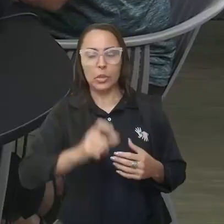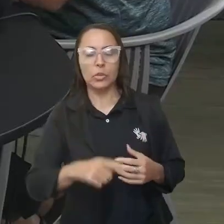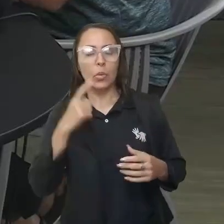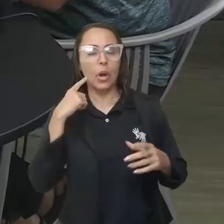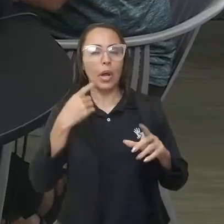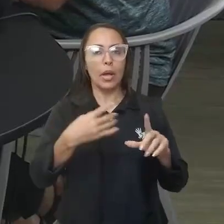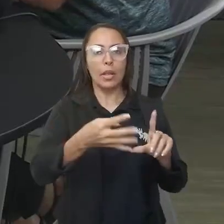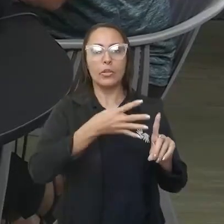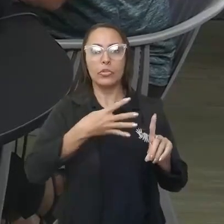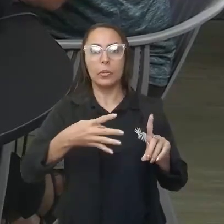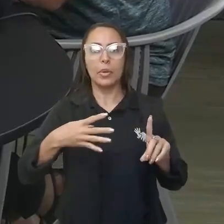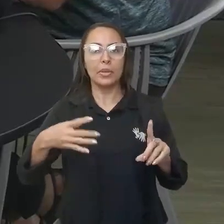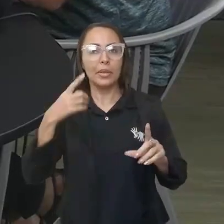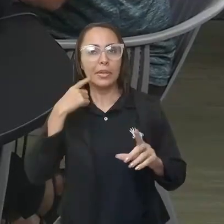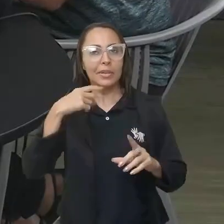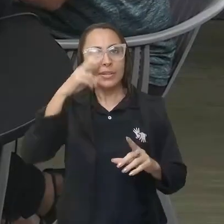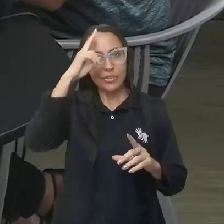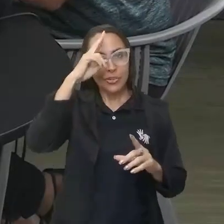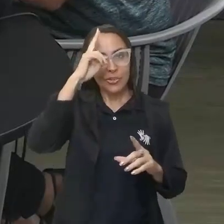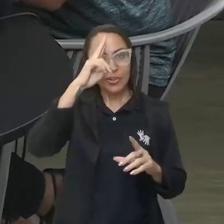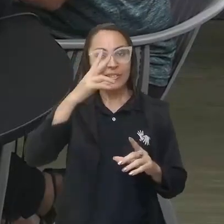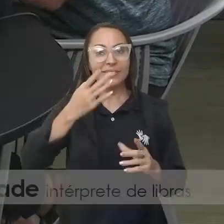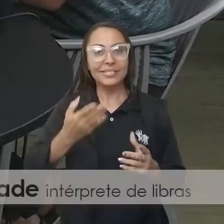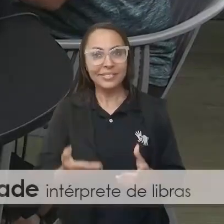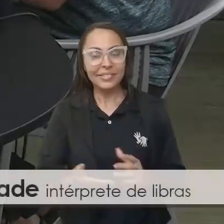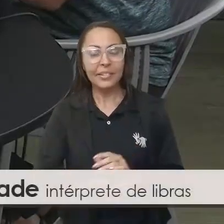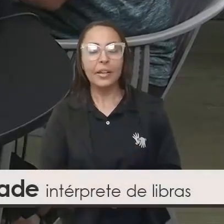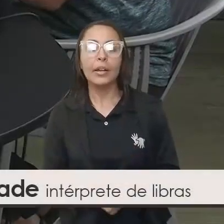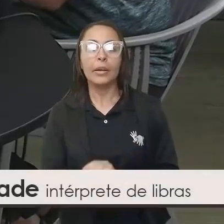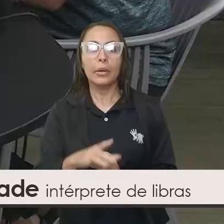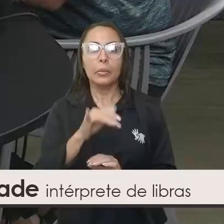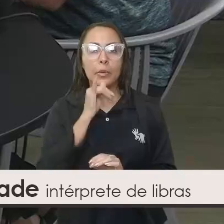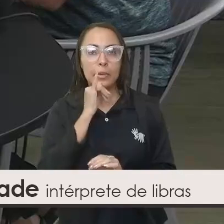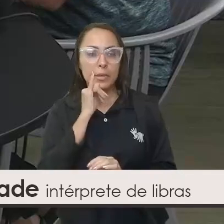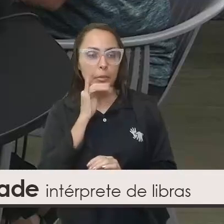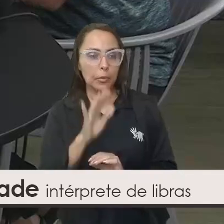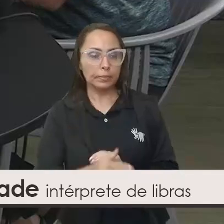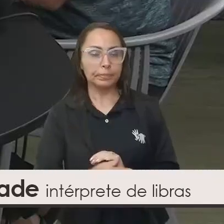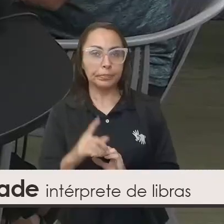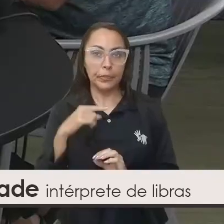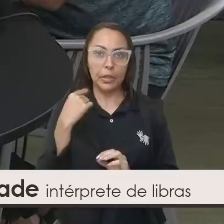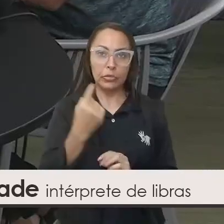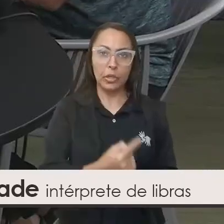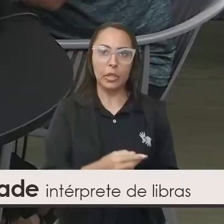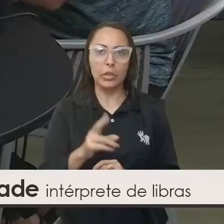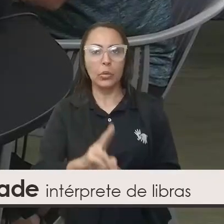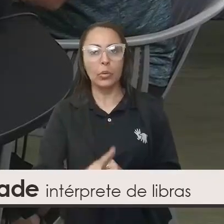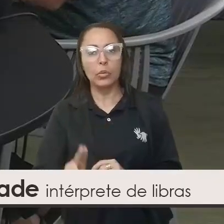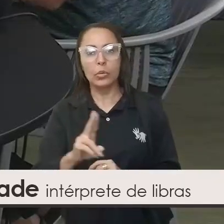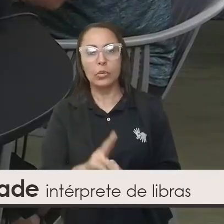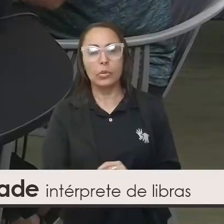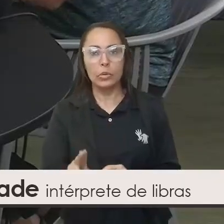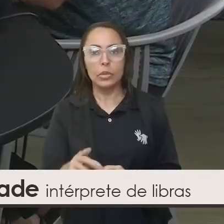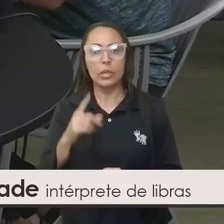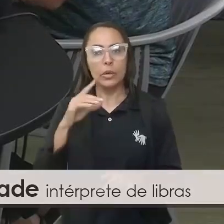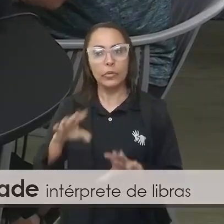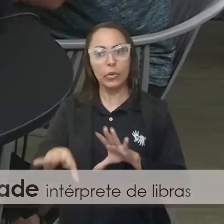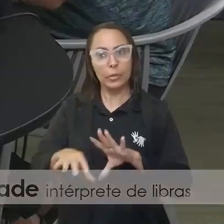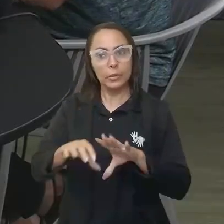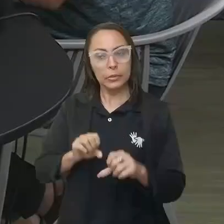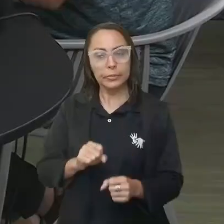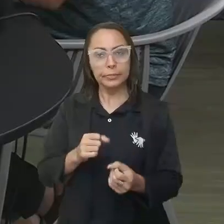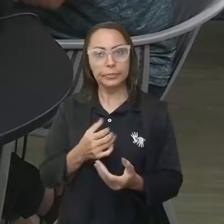história, cadê? Que estão no livro de história, não está. Por exemplo, a gente também usa isso como exemplo na formação,